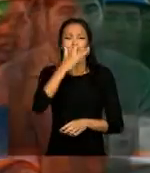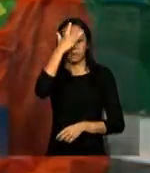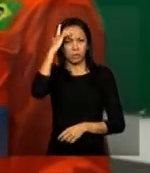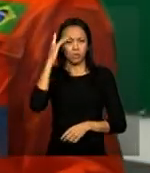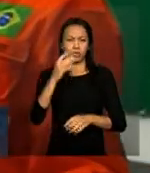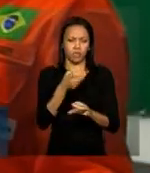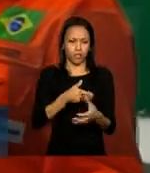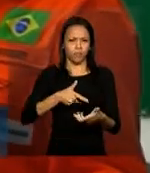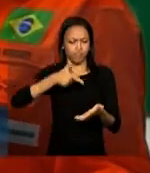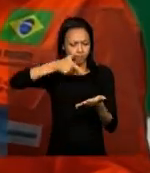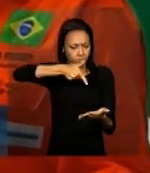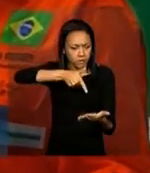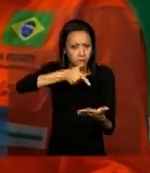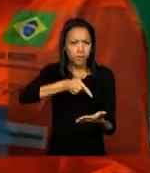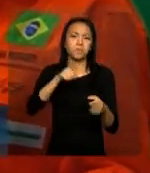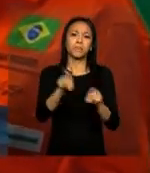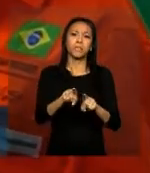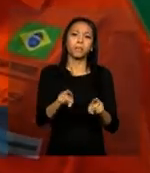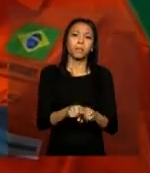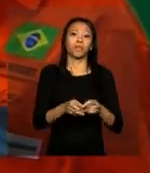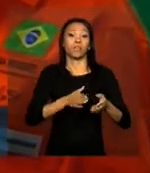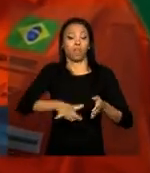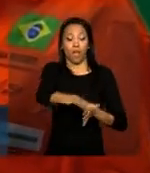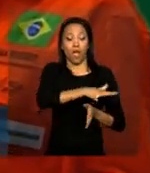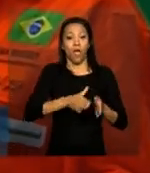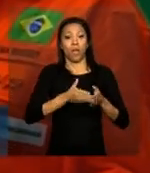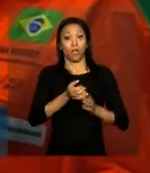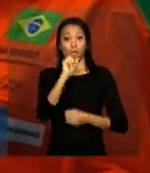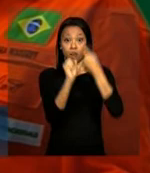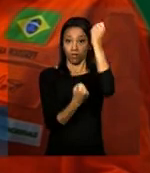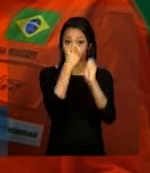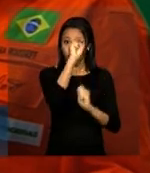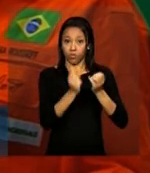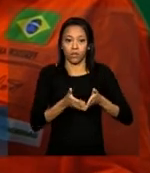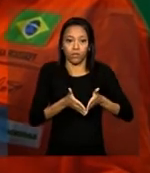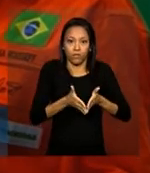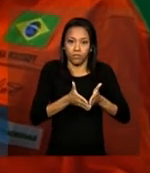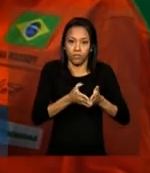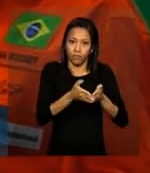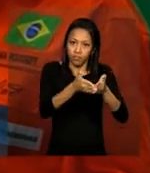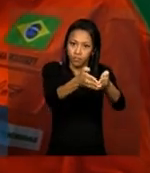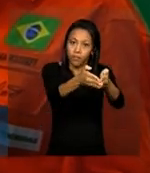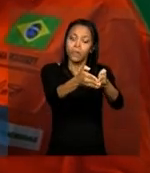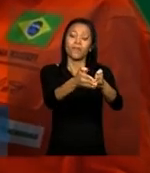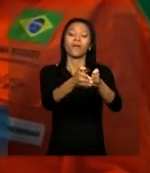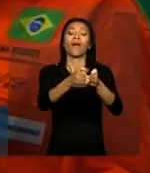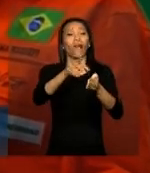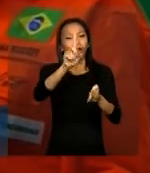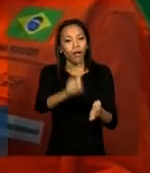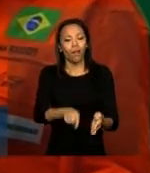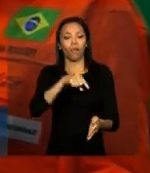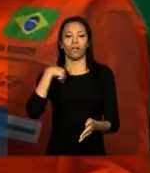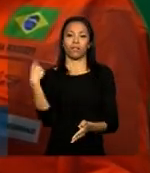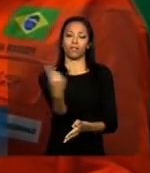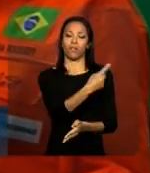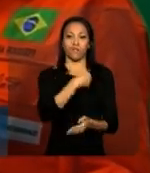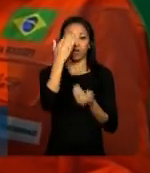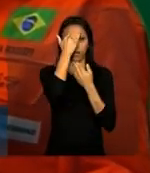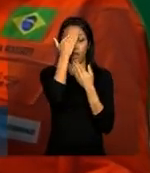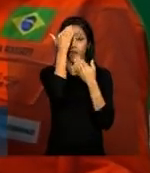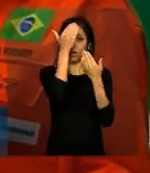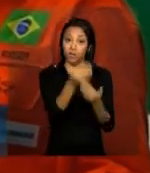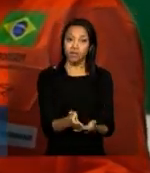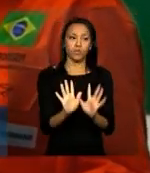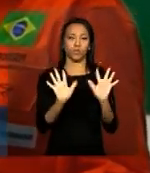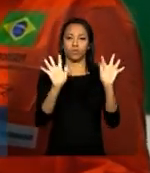metalúrgicos e da indústria naval, a quem agradecemos a conclusão das